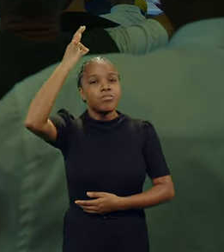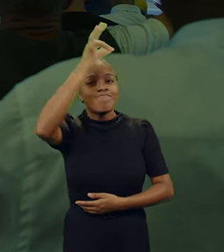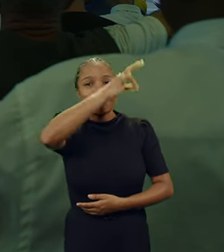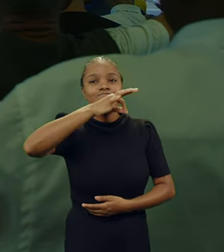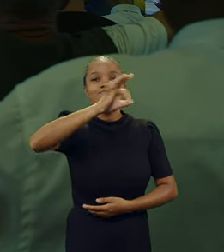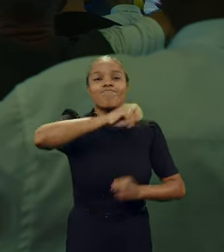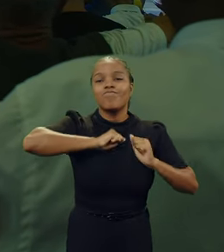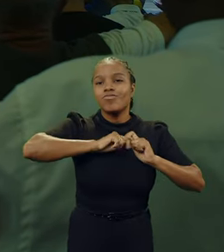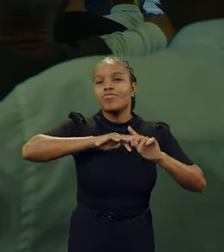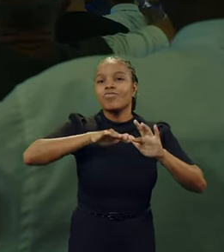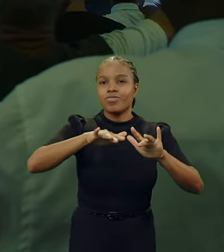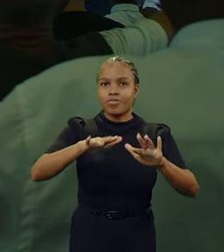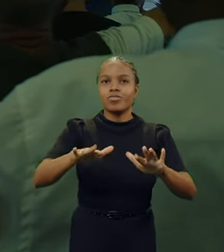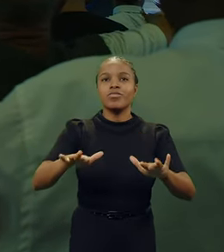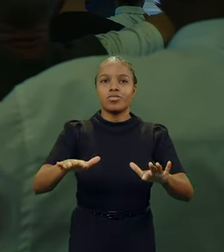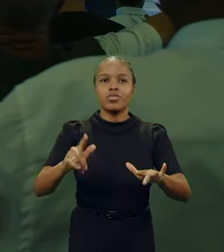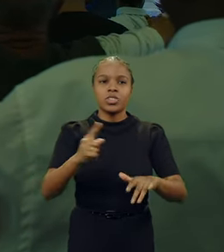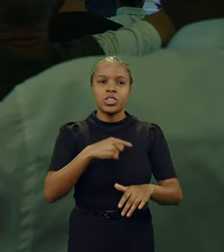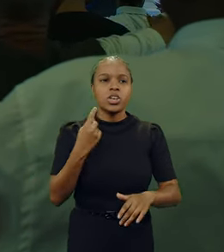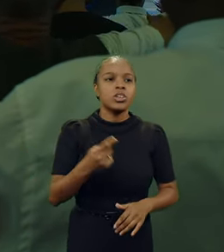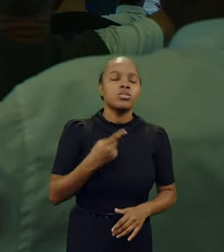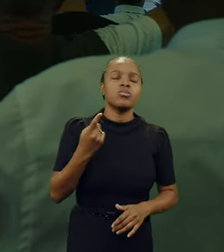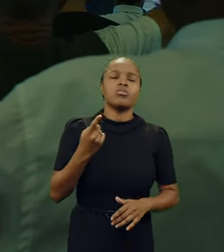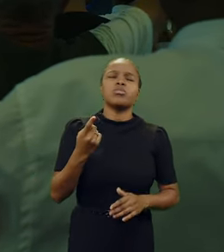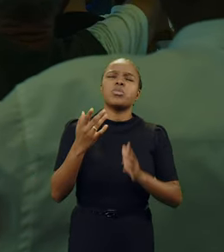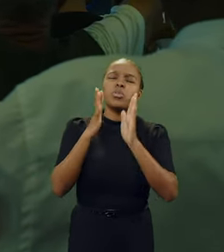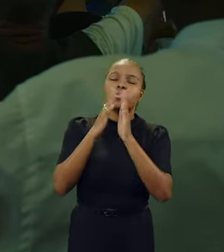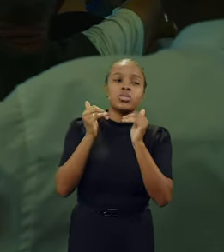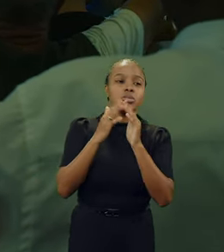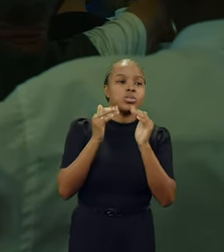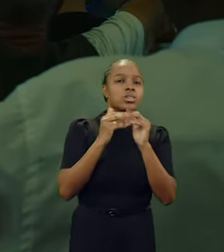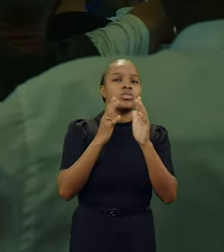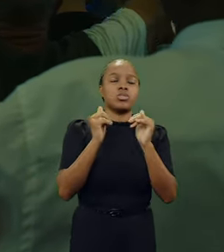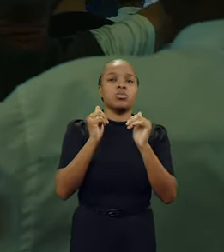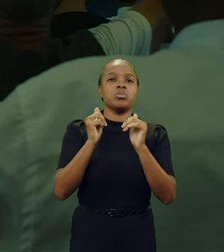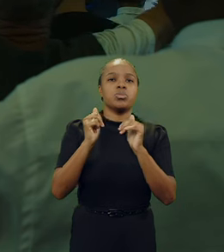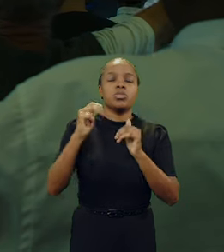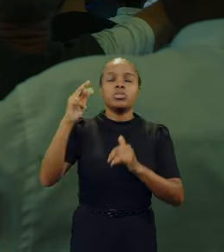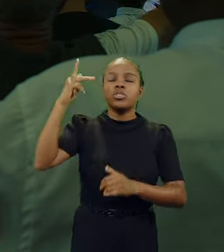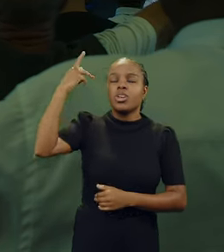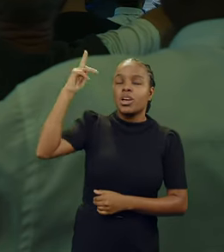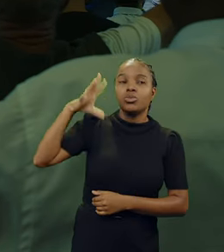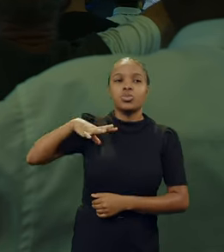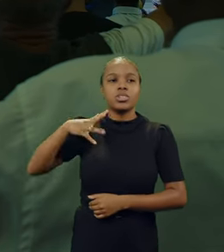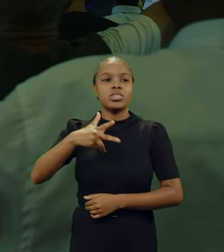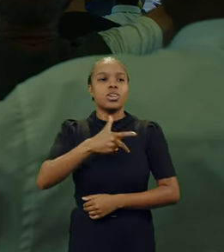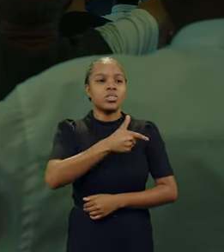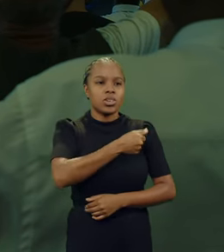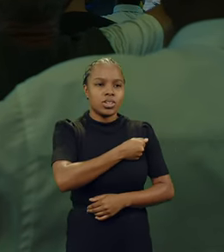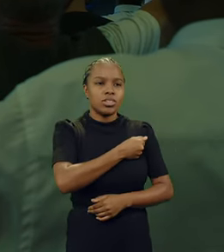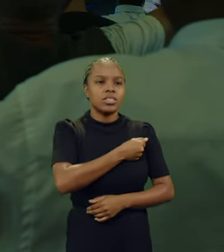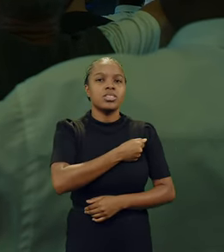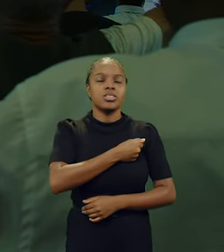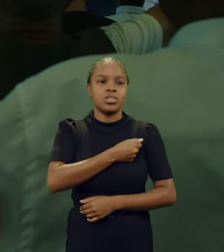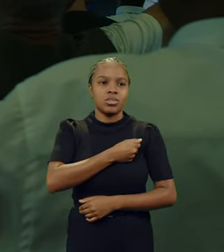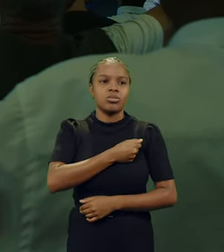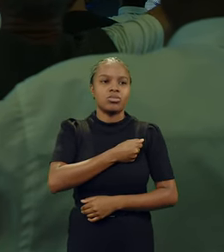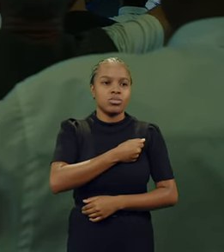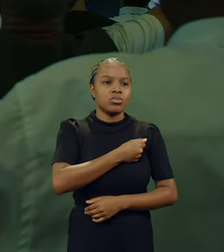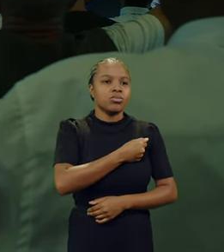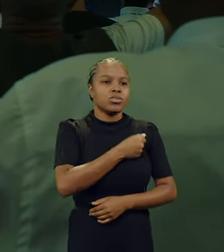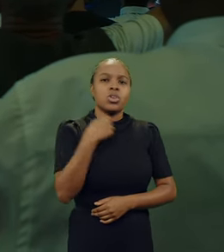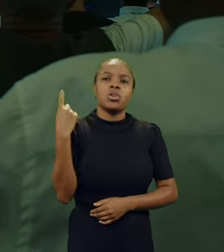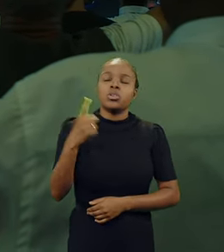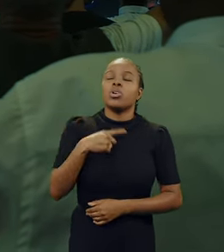fé aqui presente. E nós dizemos, Senhor, queremos a tua salvação para o nosso lar, queremos o